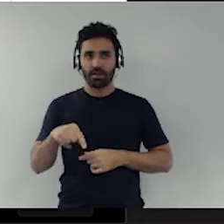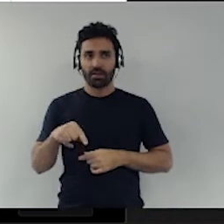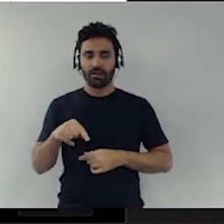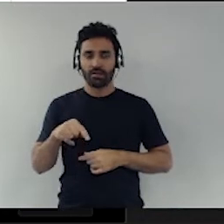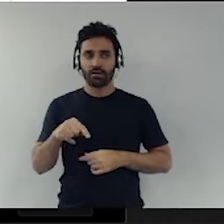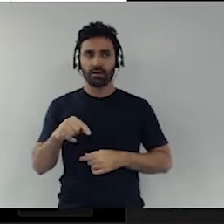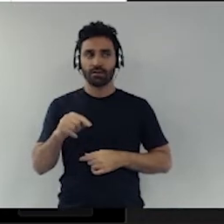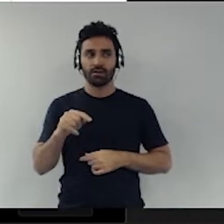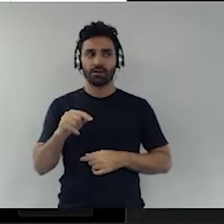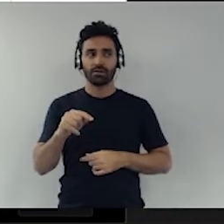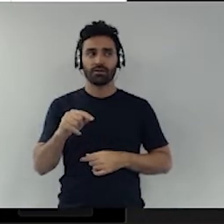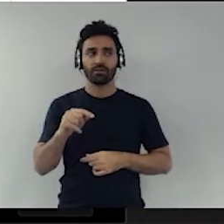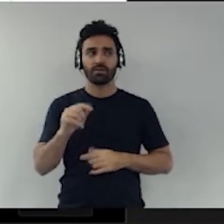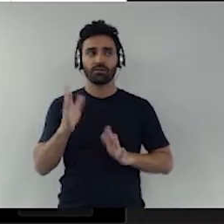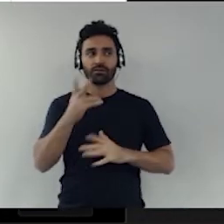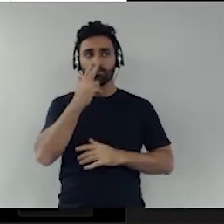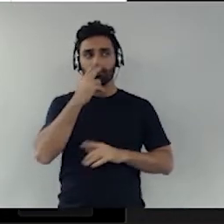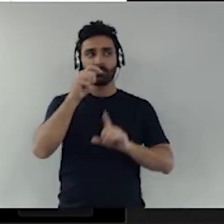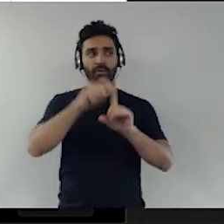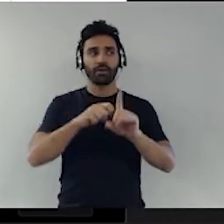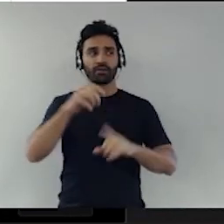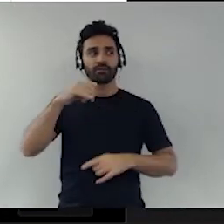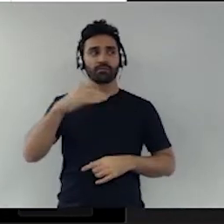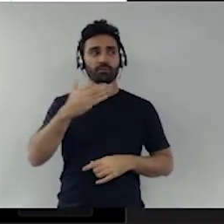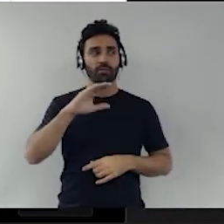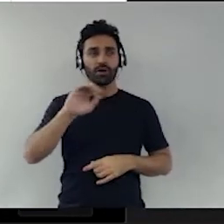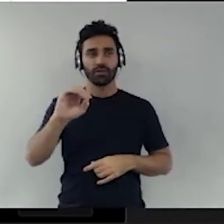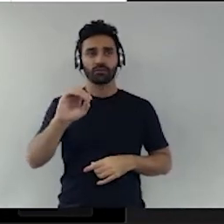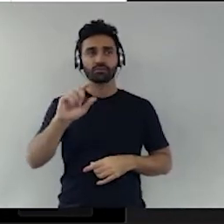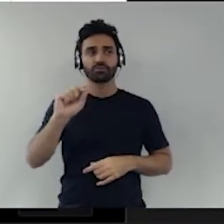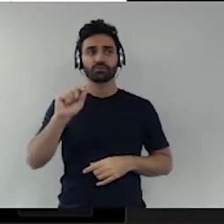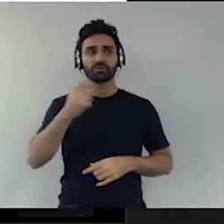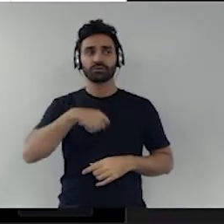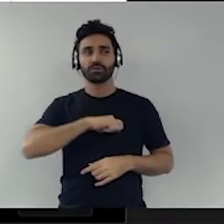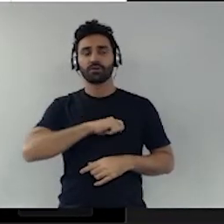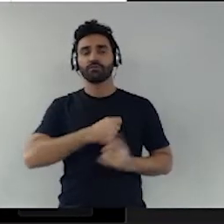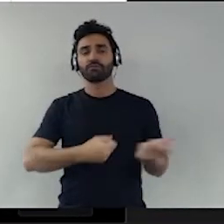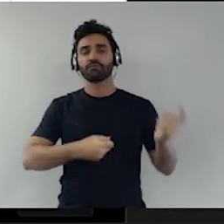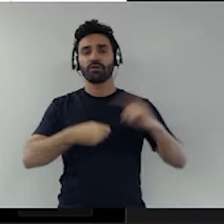de março, a Espanha devolvendo